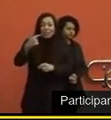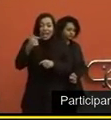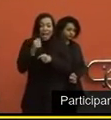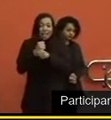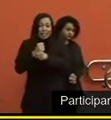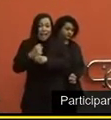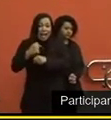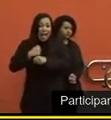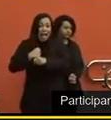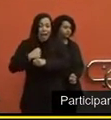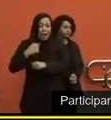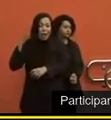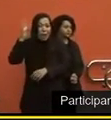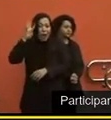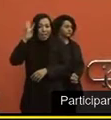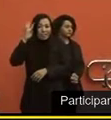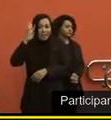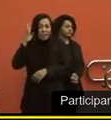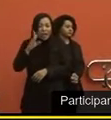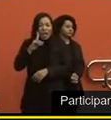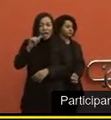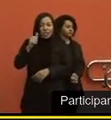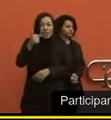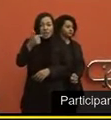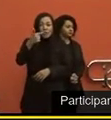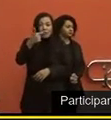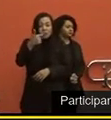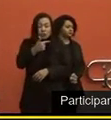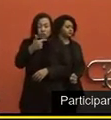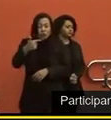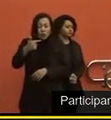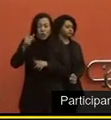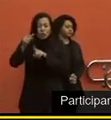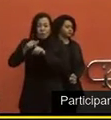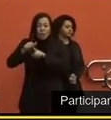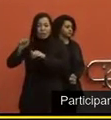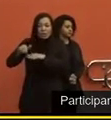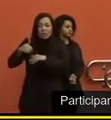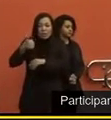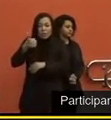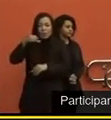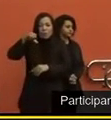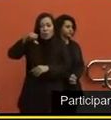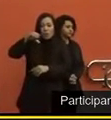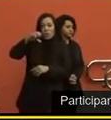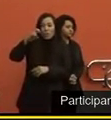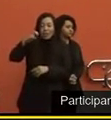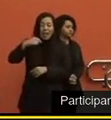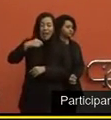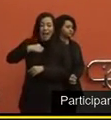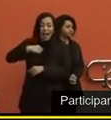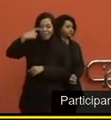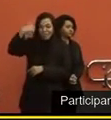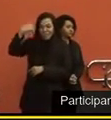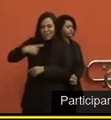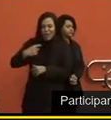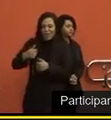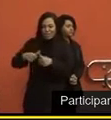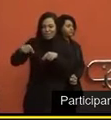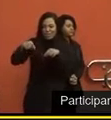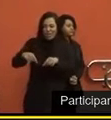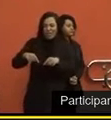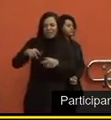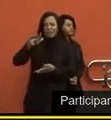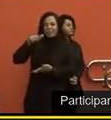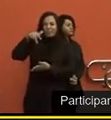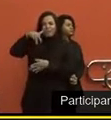anos, numa quarta-feira, no dia 22 de setembro de 1995, eu estava exatamente